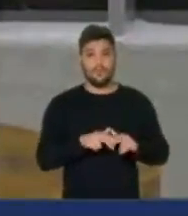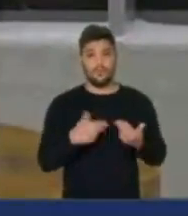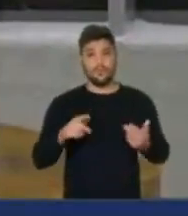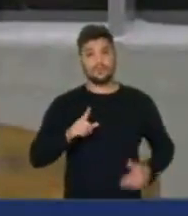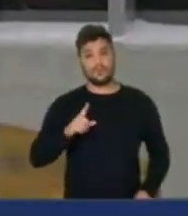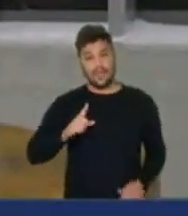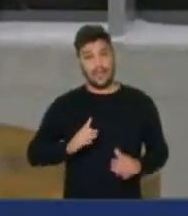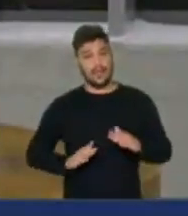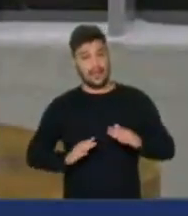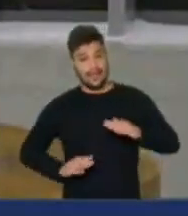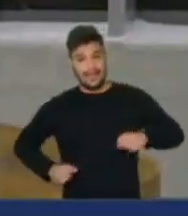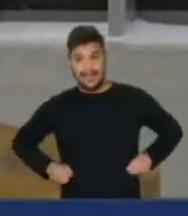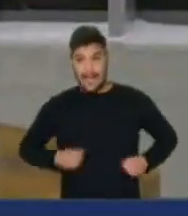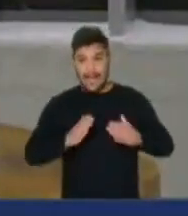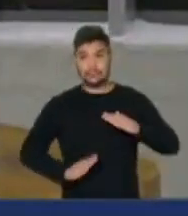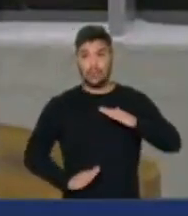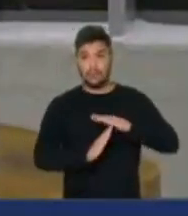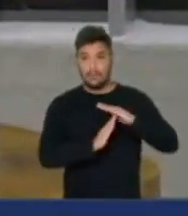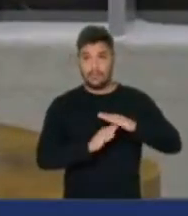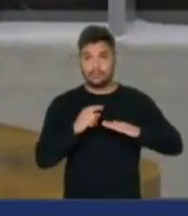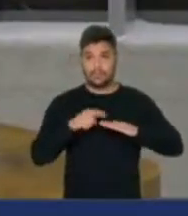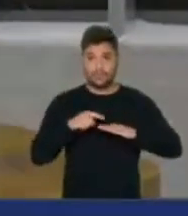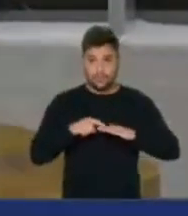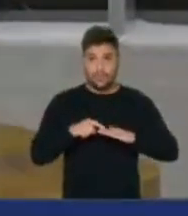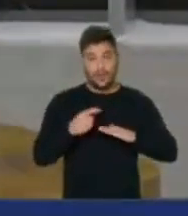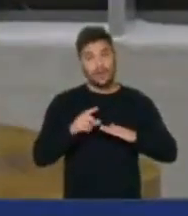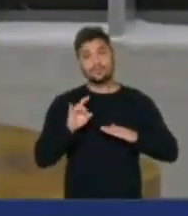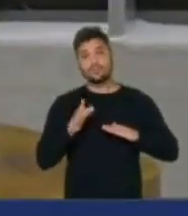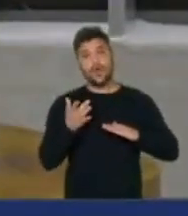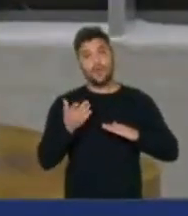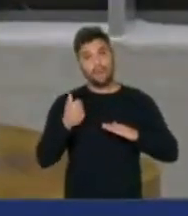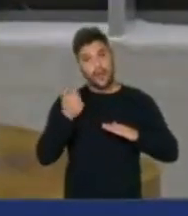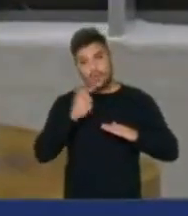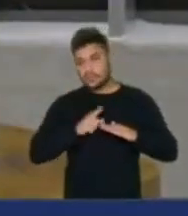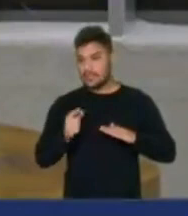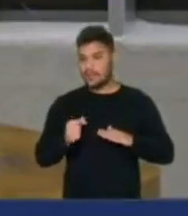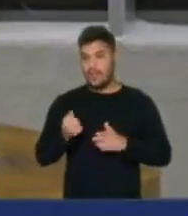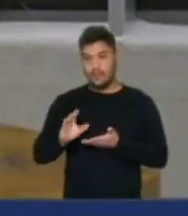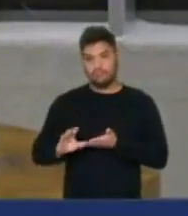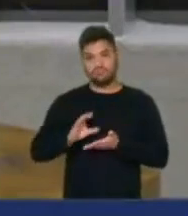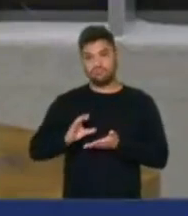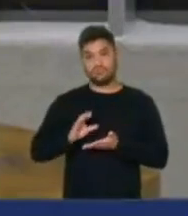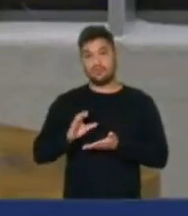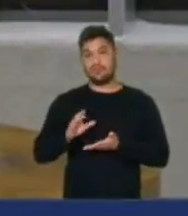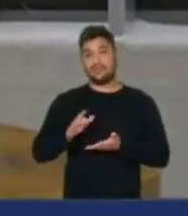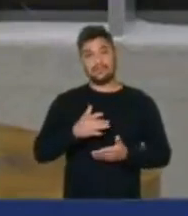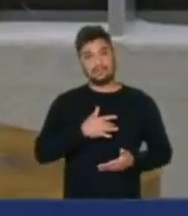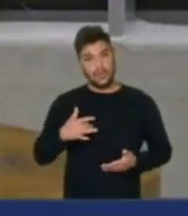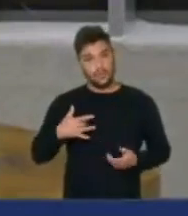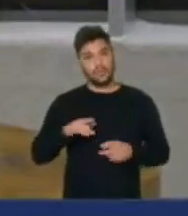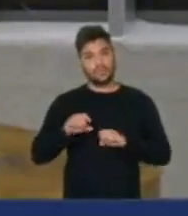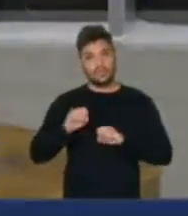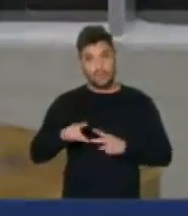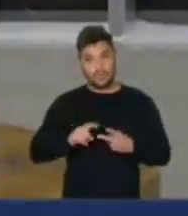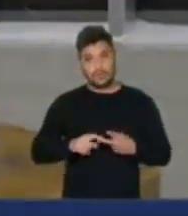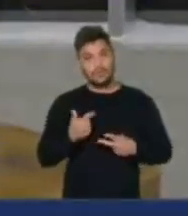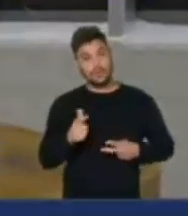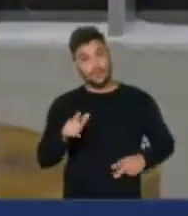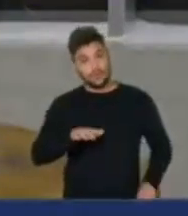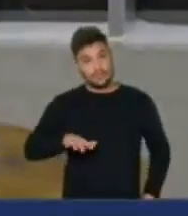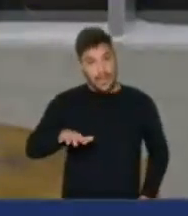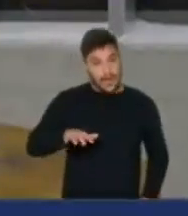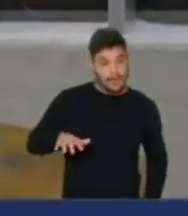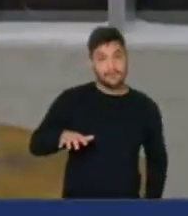quando você tem um teto de gastos que congela para que se cresça somente em ganhos reais, saúde, educação e